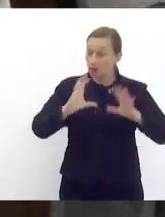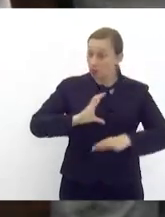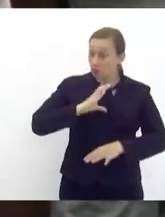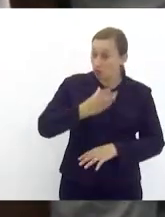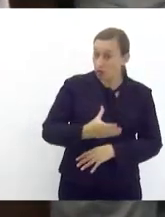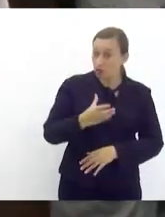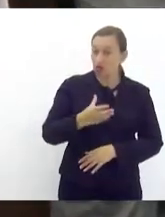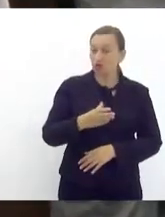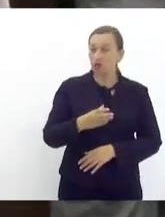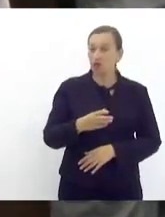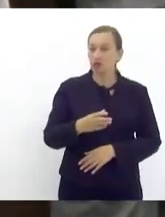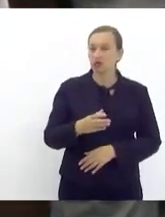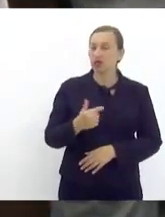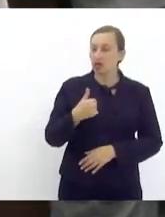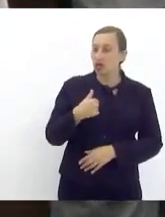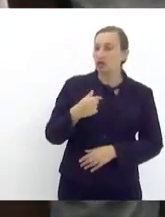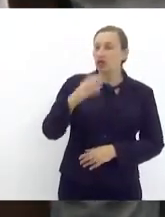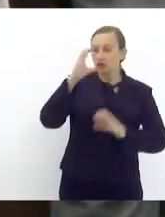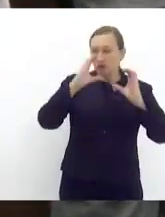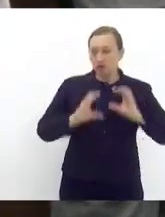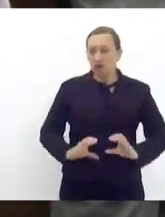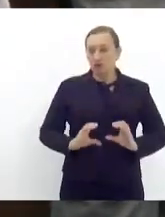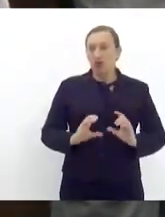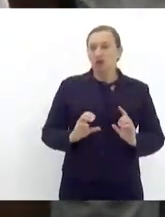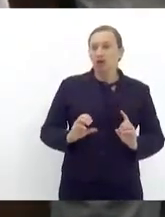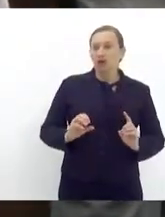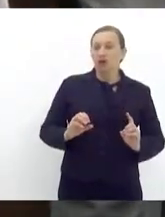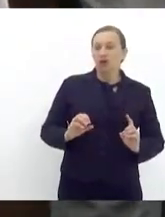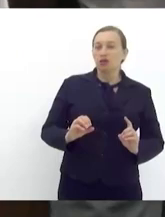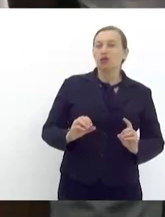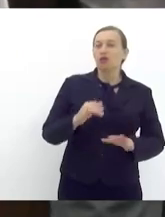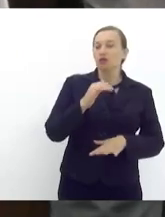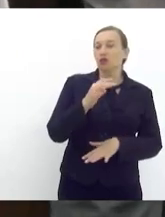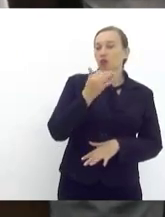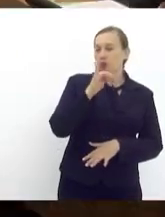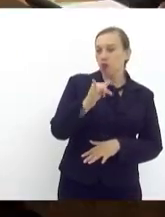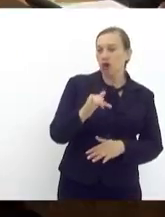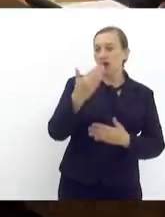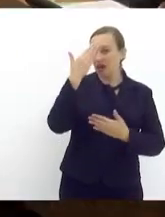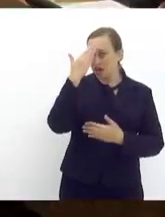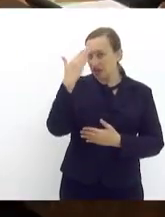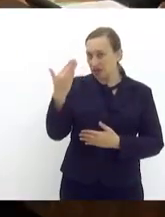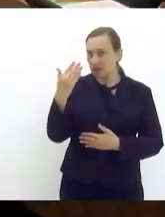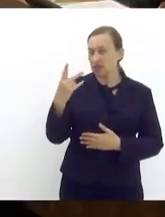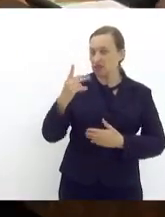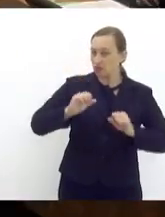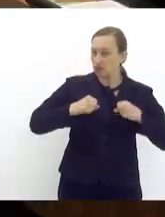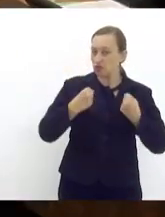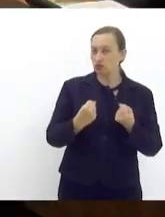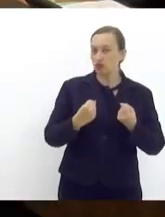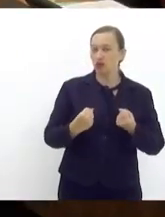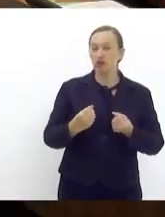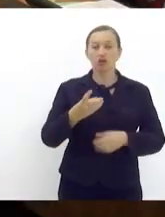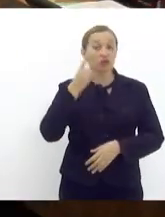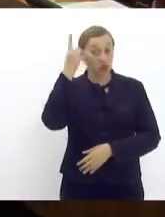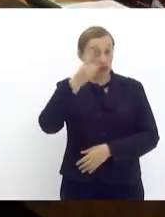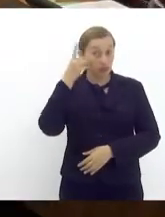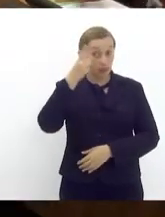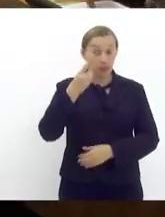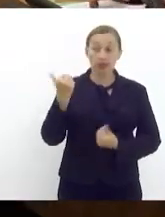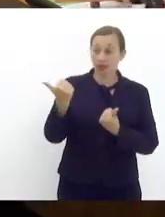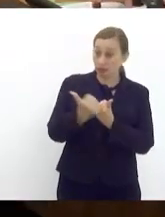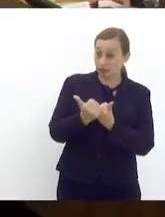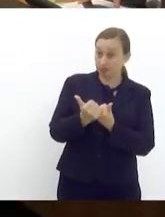pela ousadia, e eu, como cidadã fluminense, queria agradecer o empenho público de Vossa Excelência e, como parlamentar, me colocar